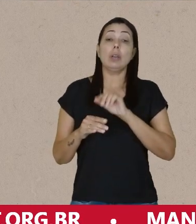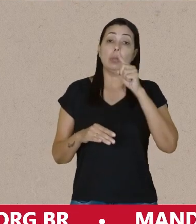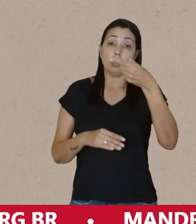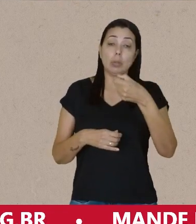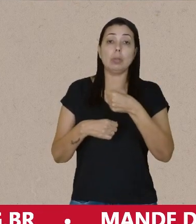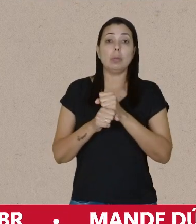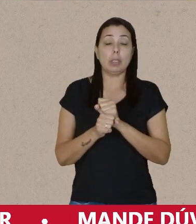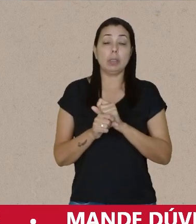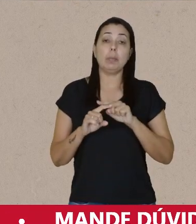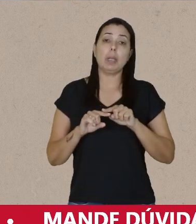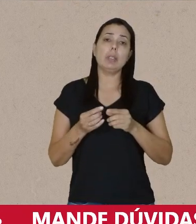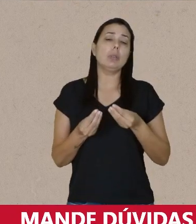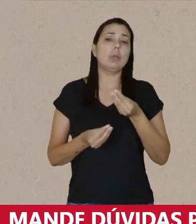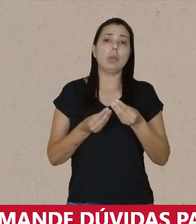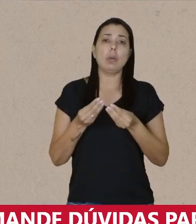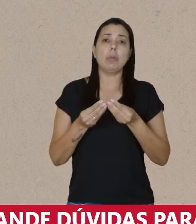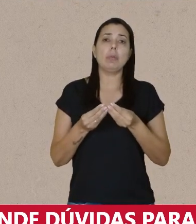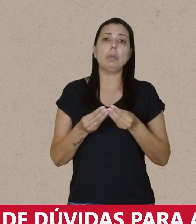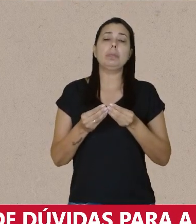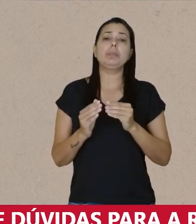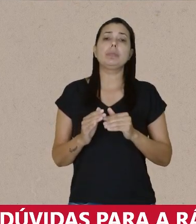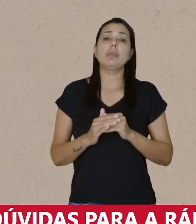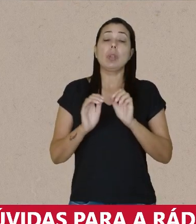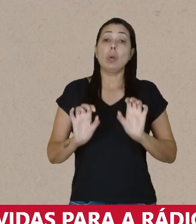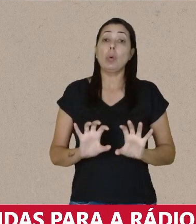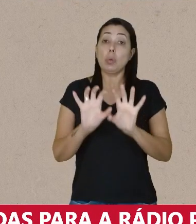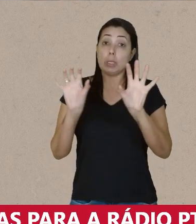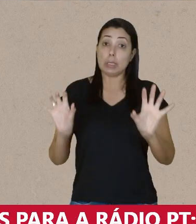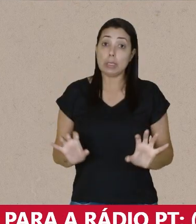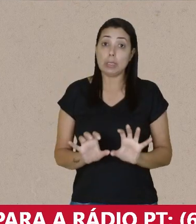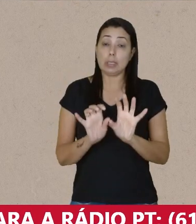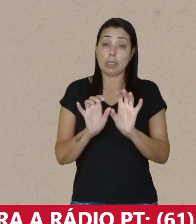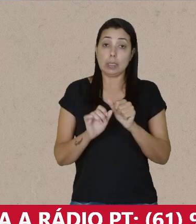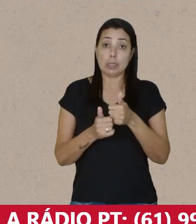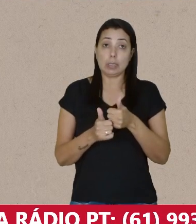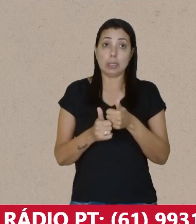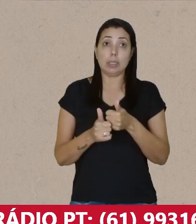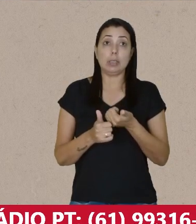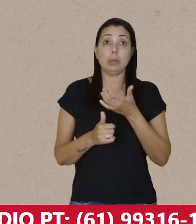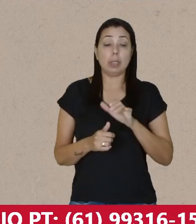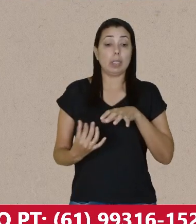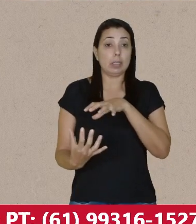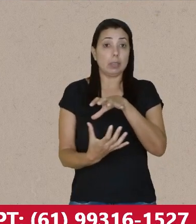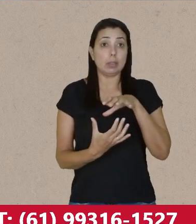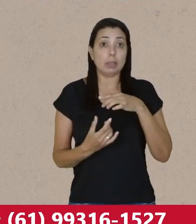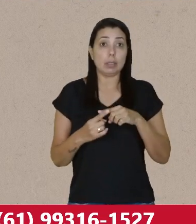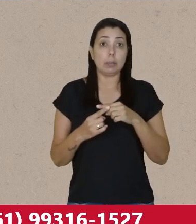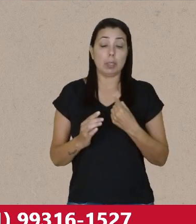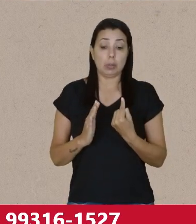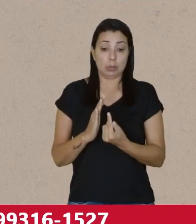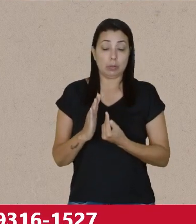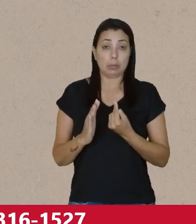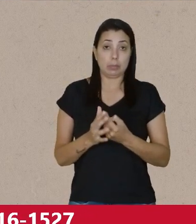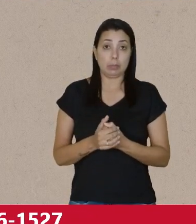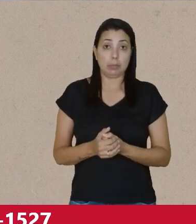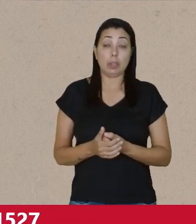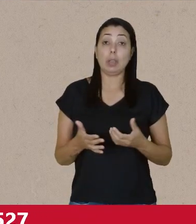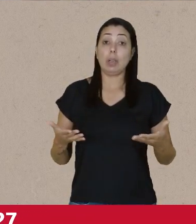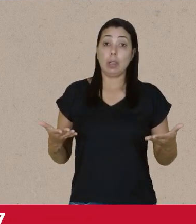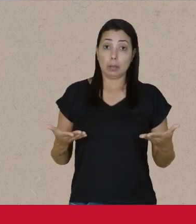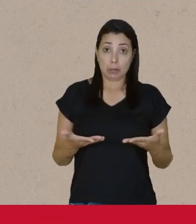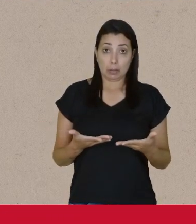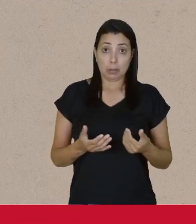vem. Mas, de qualquer maneira, o cenário, você disse, é um repúdio internacional, um isolamento aqui. Ele